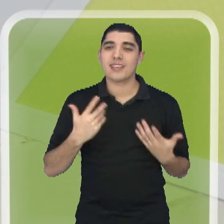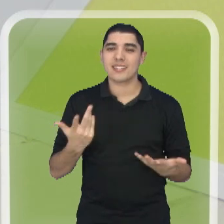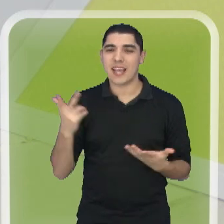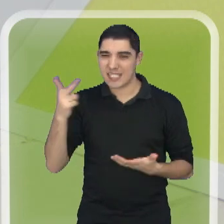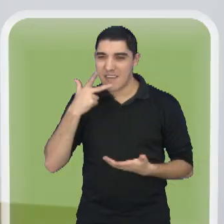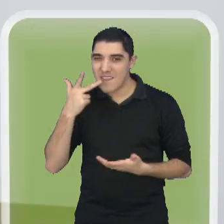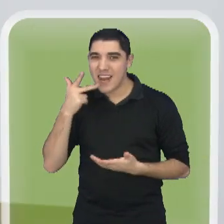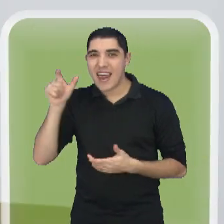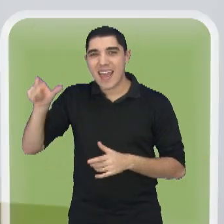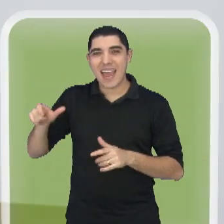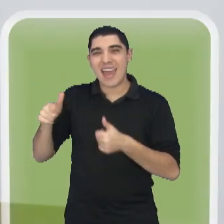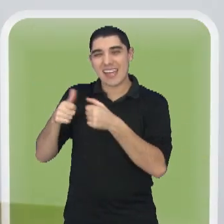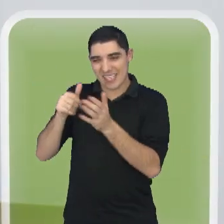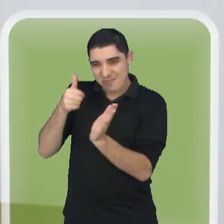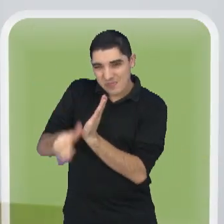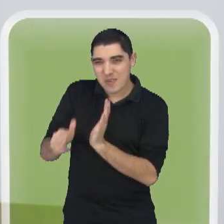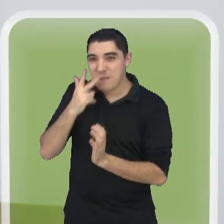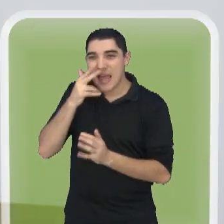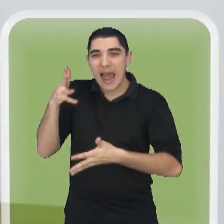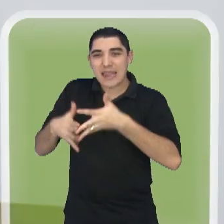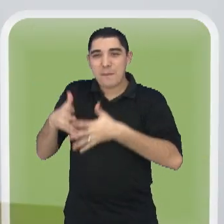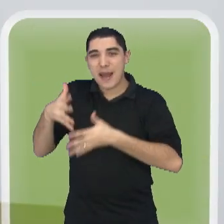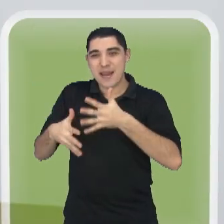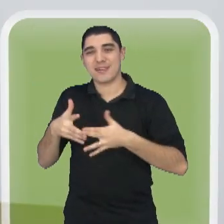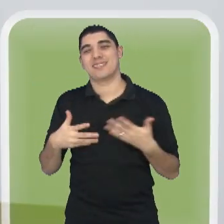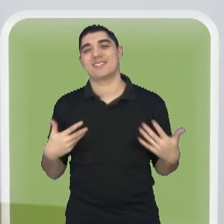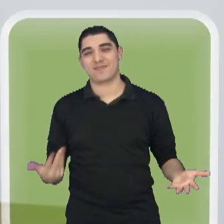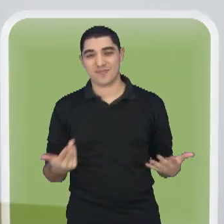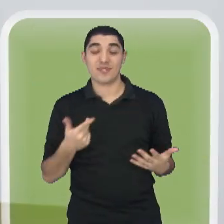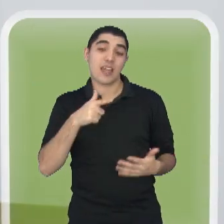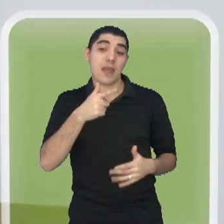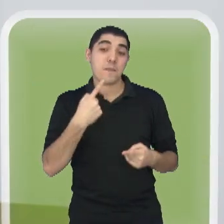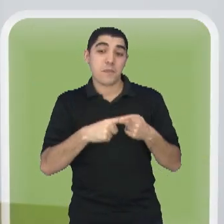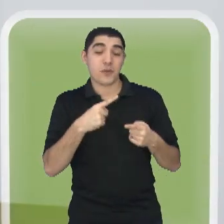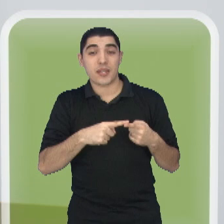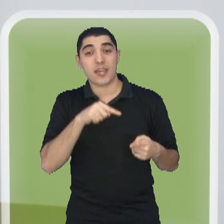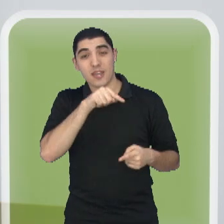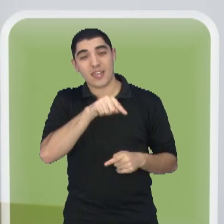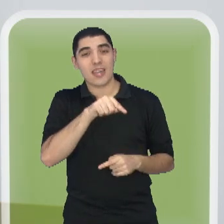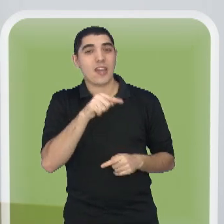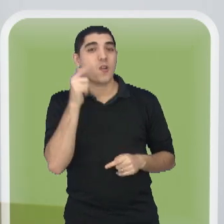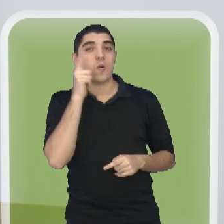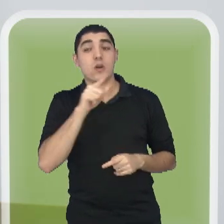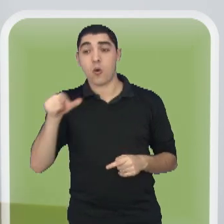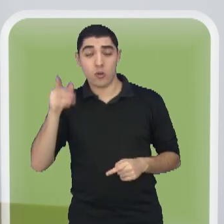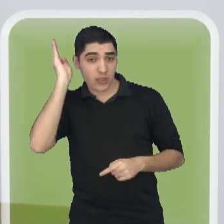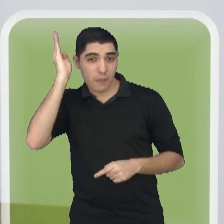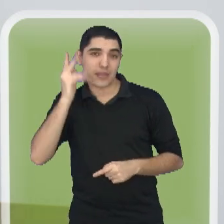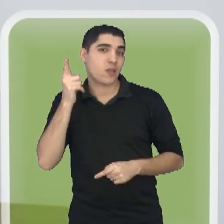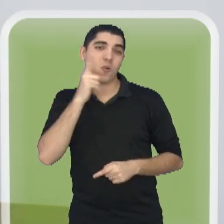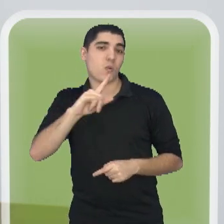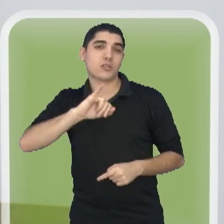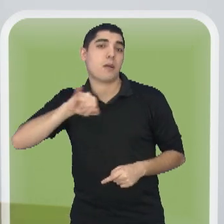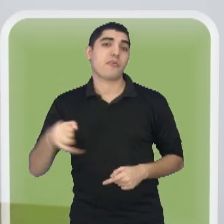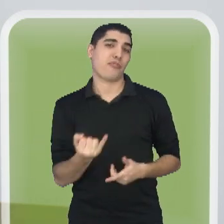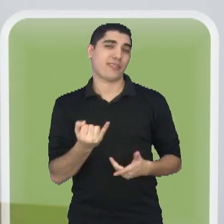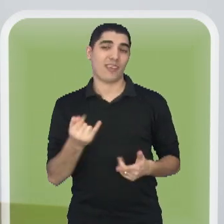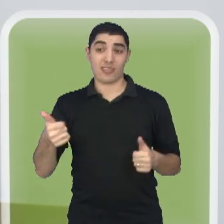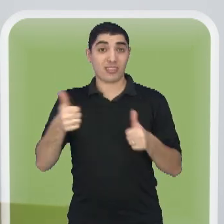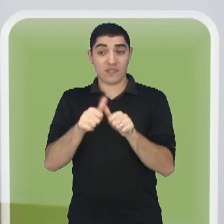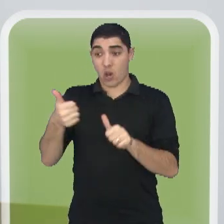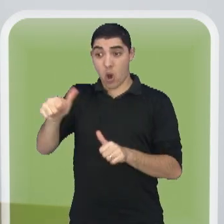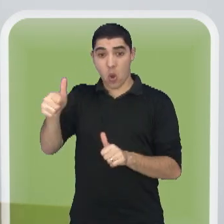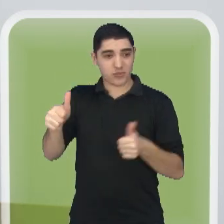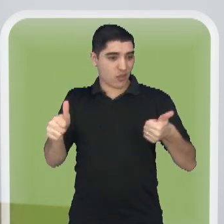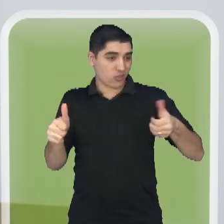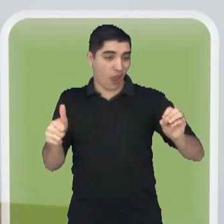isso? Você quis dizer? É que o Taubaté não soube aproveitar a vantagem que teve numericamente, né? E também não soube aproveitar